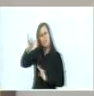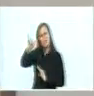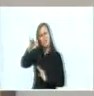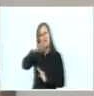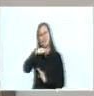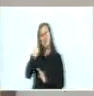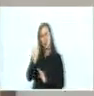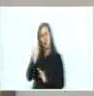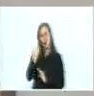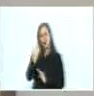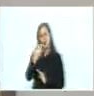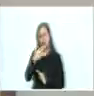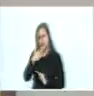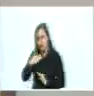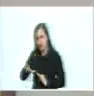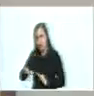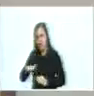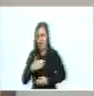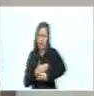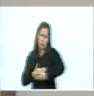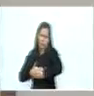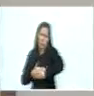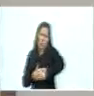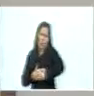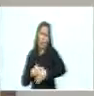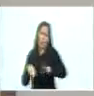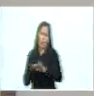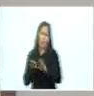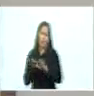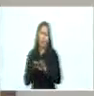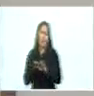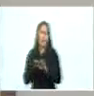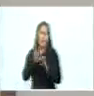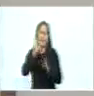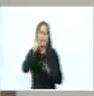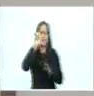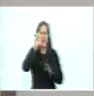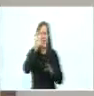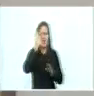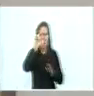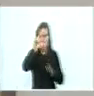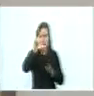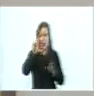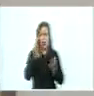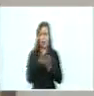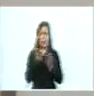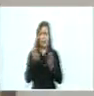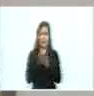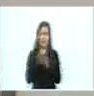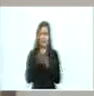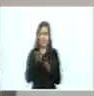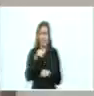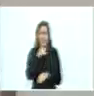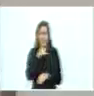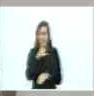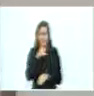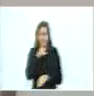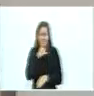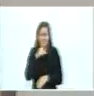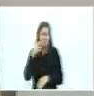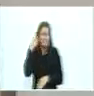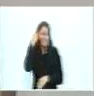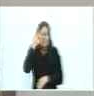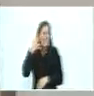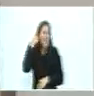As palestrantes, elas foram muito incisivas no sentimento de frustração e tristeza que